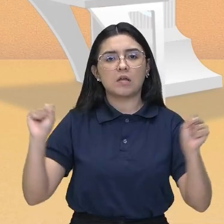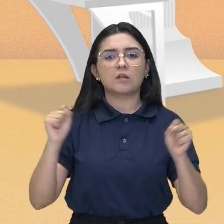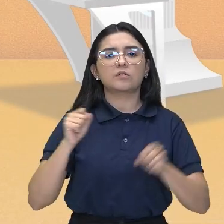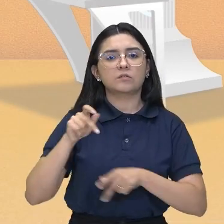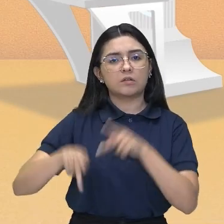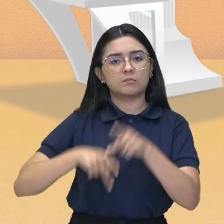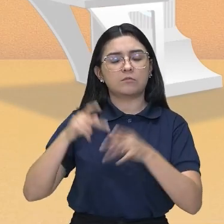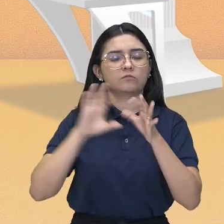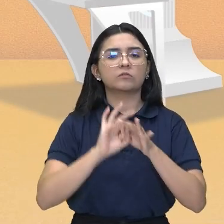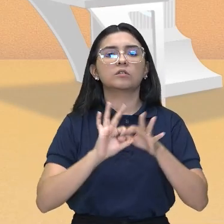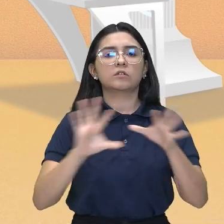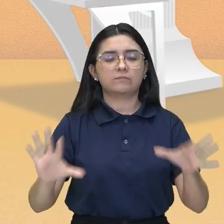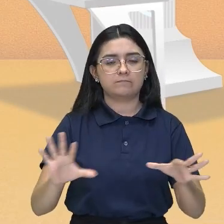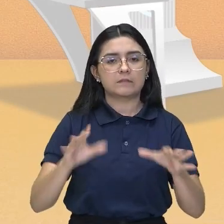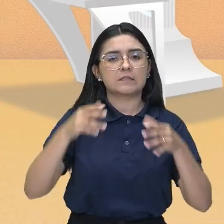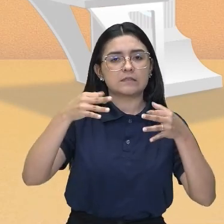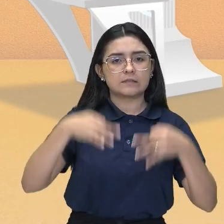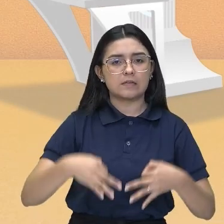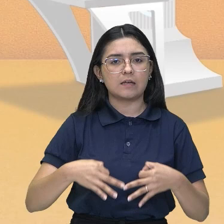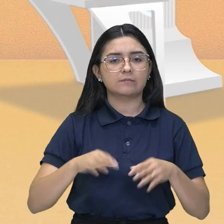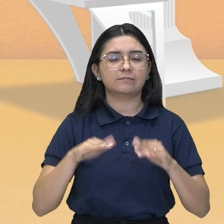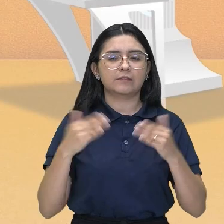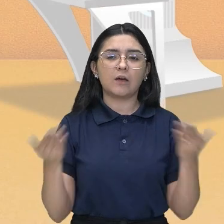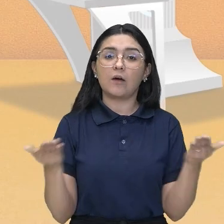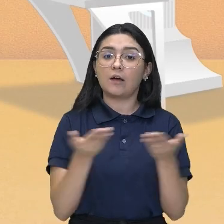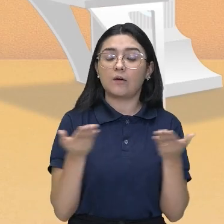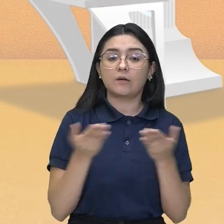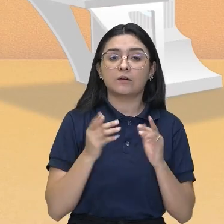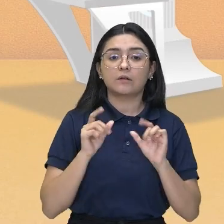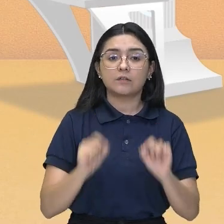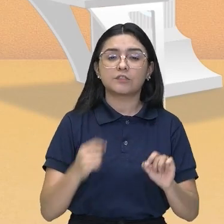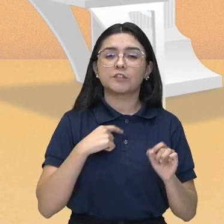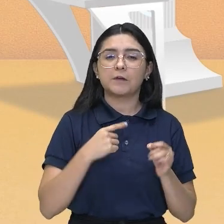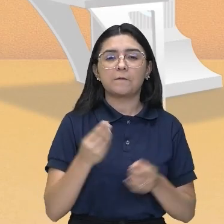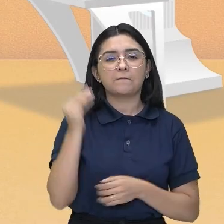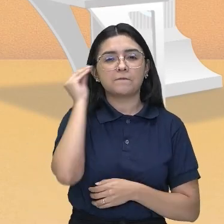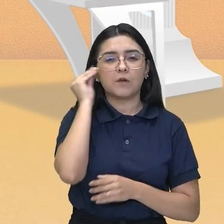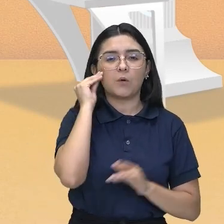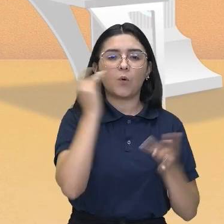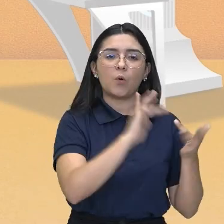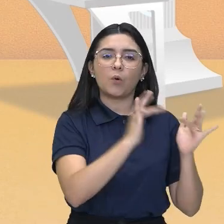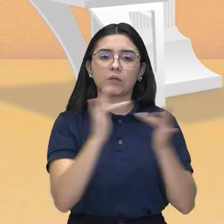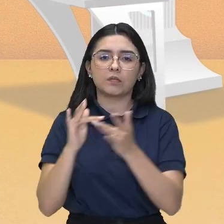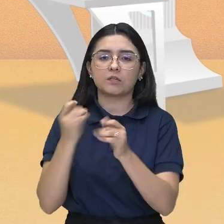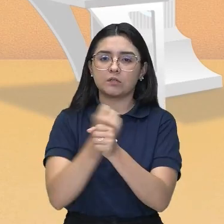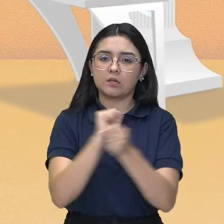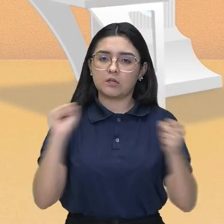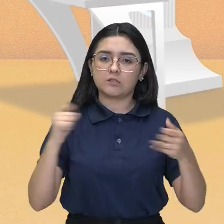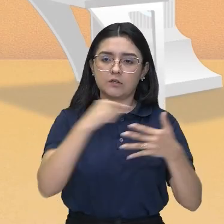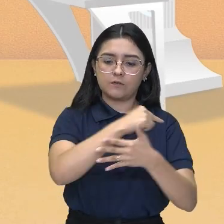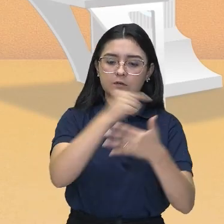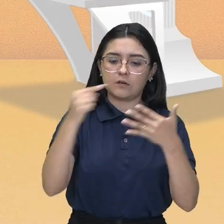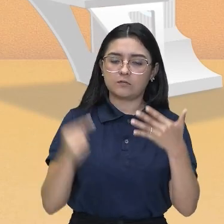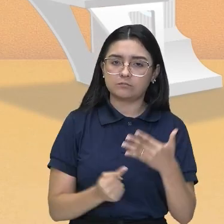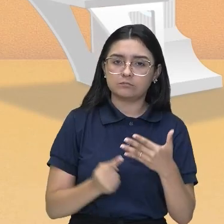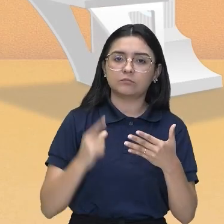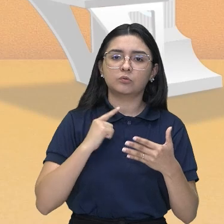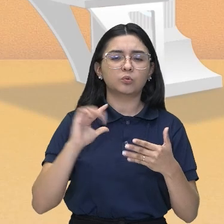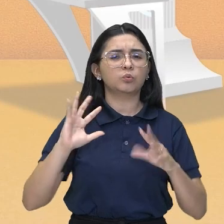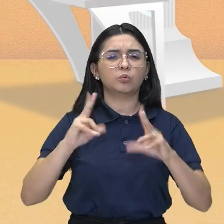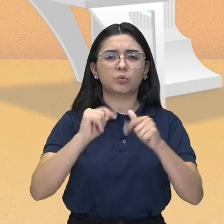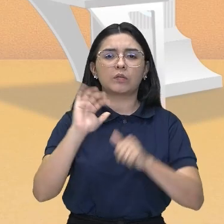certo? Então, muito bem, a gente ficou agora aí no contexto da abolição, nós vimos os fatores externos e os